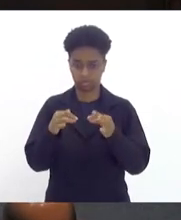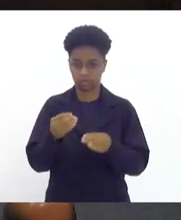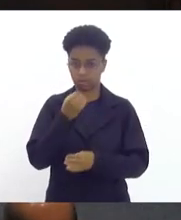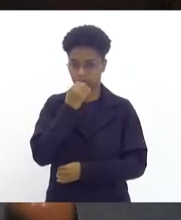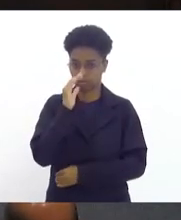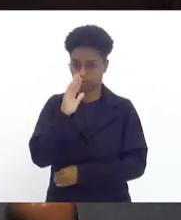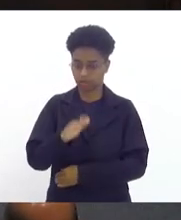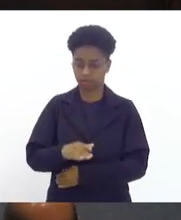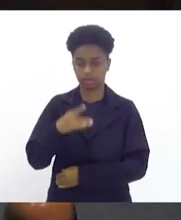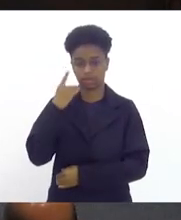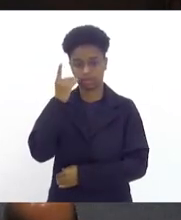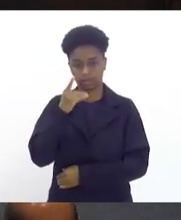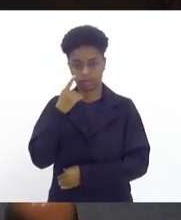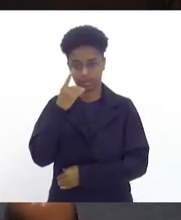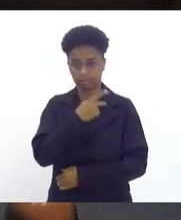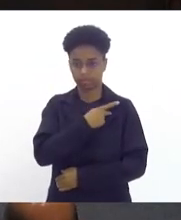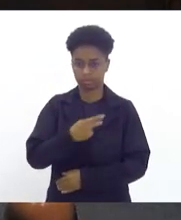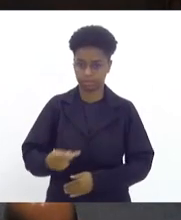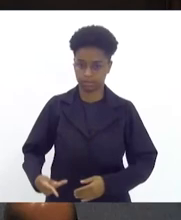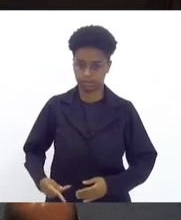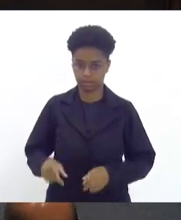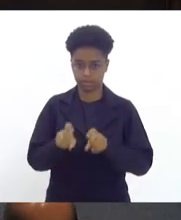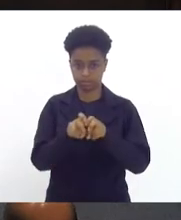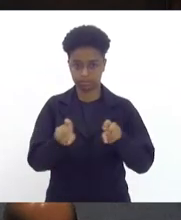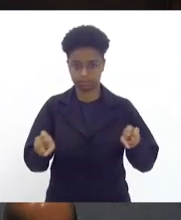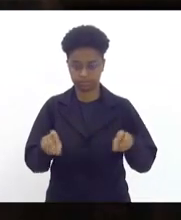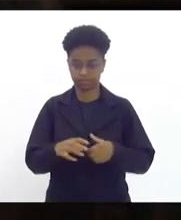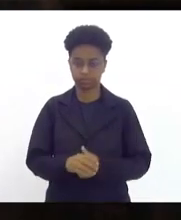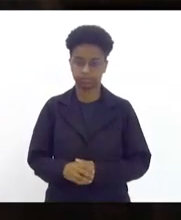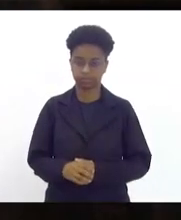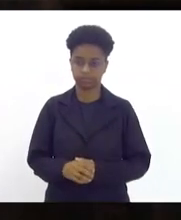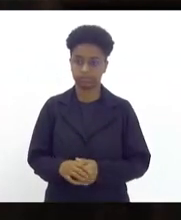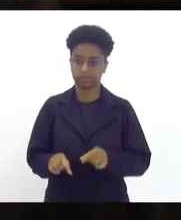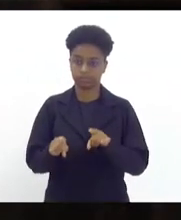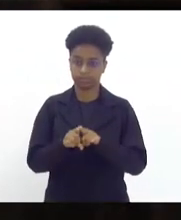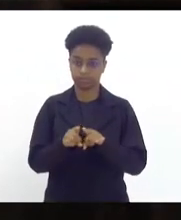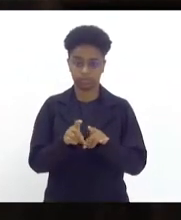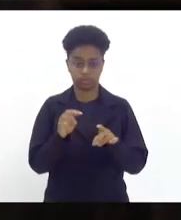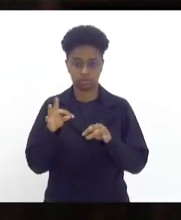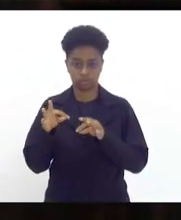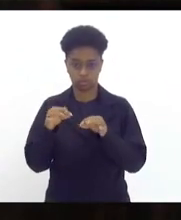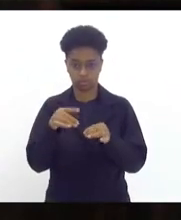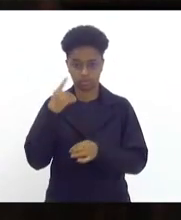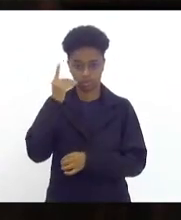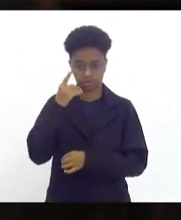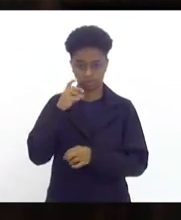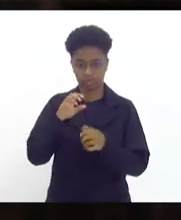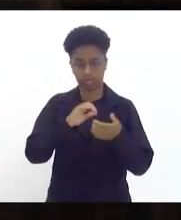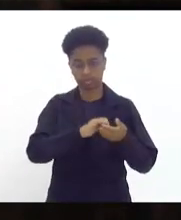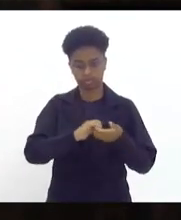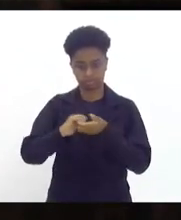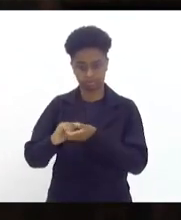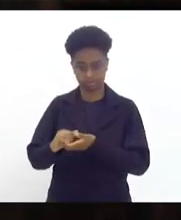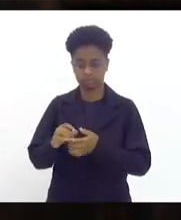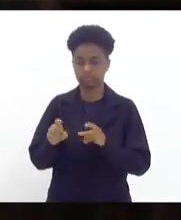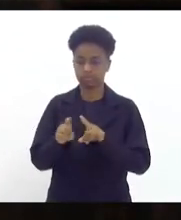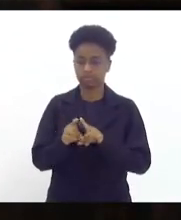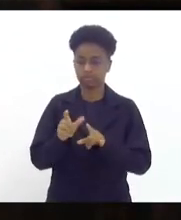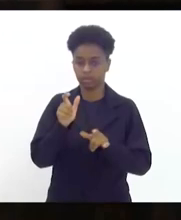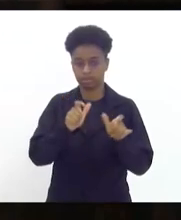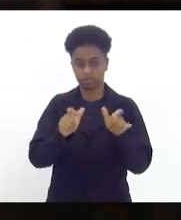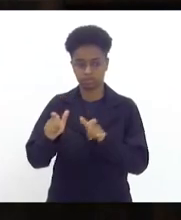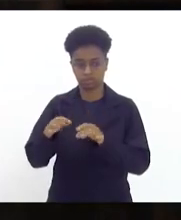tarde Deputado presidente da mesa estendo a toda todos os deputados todas as autoridades